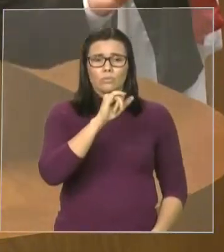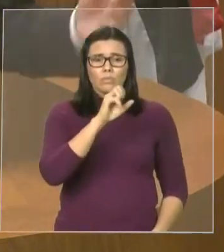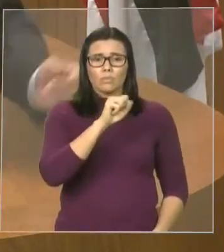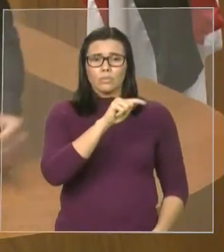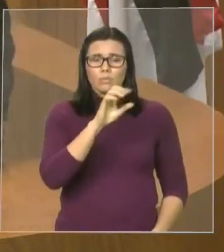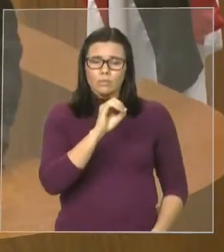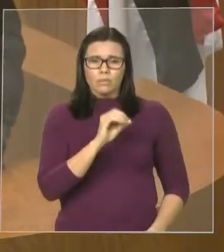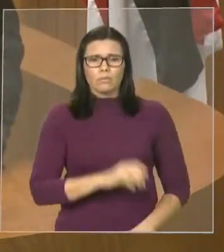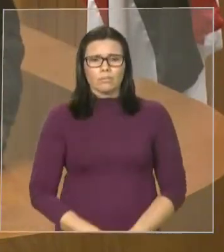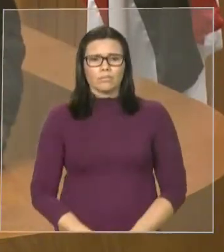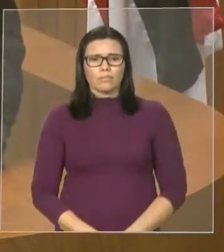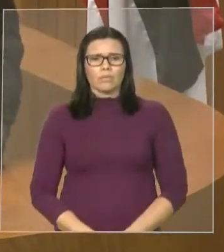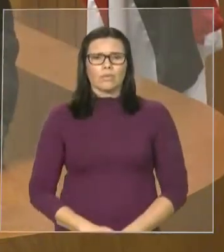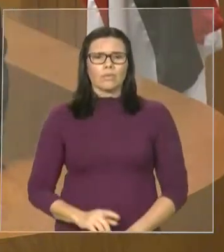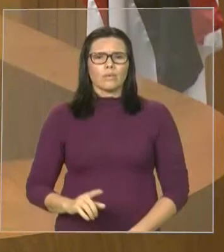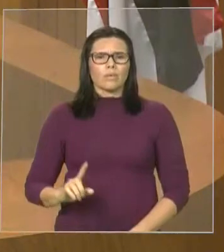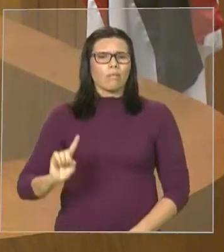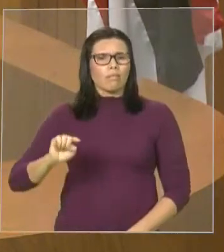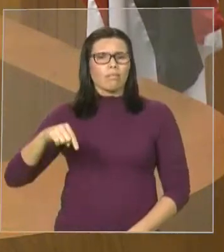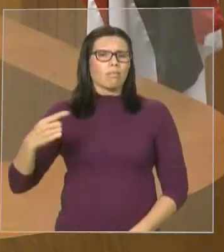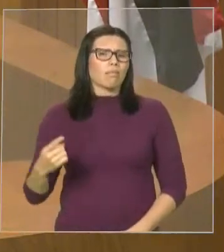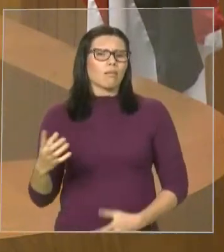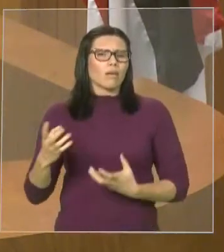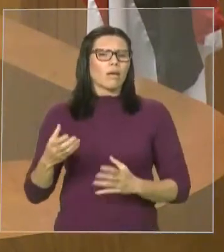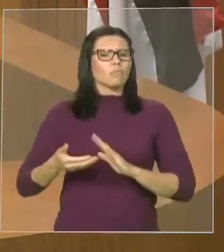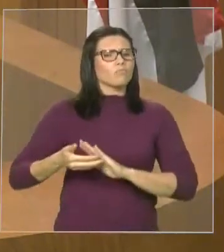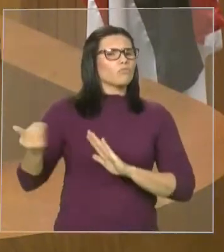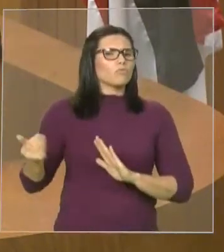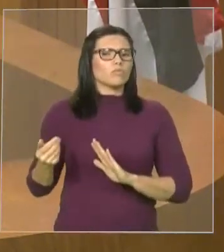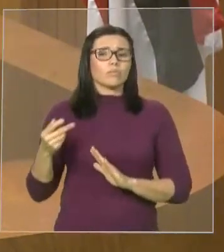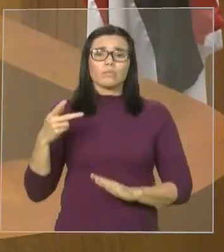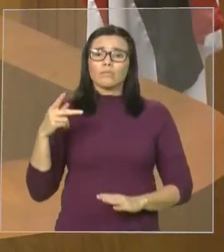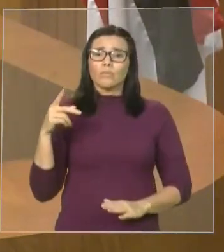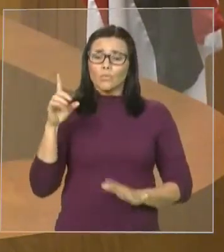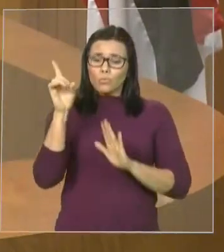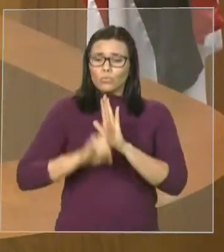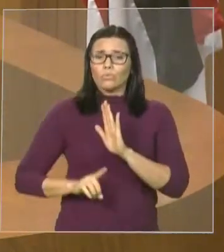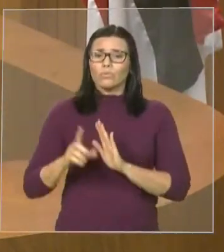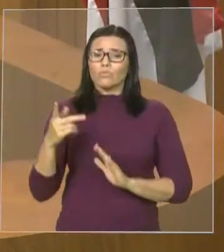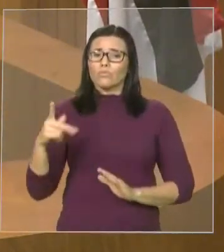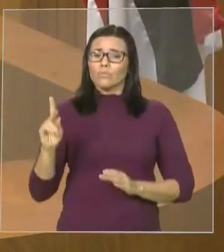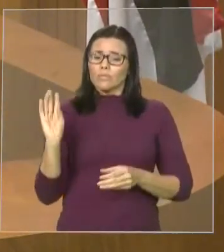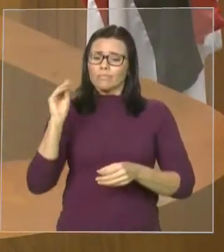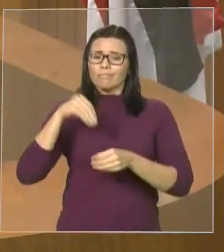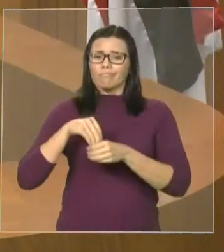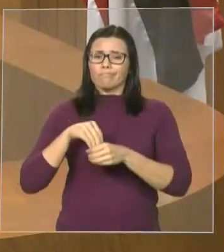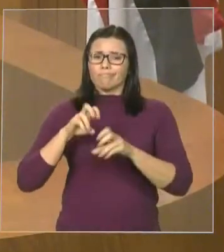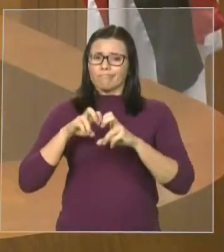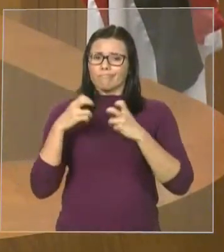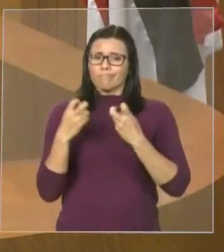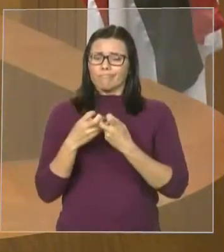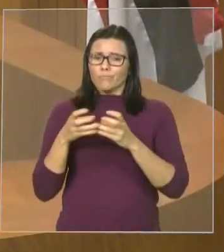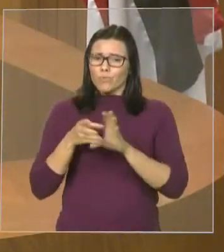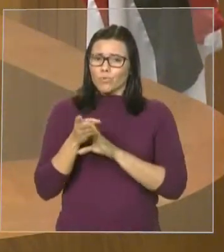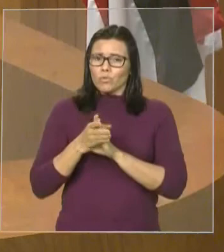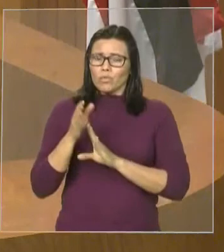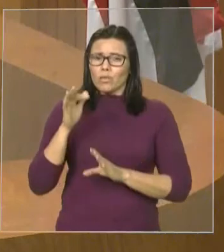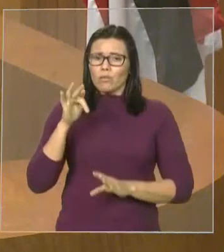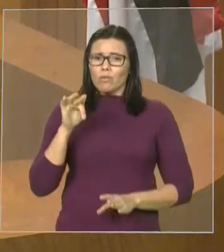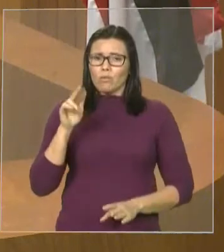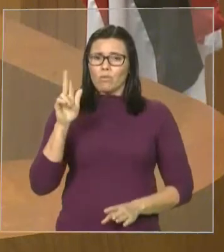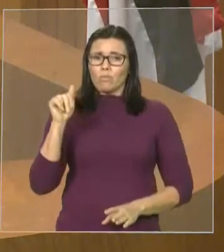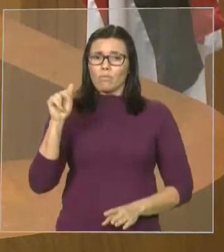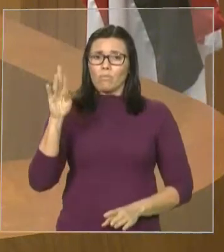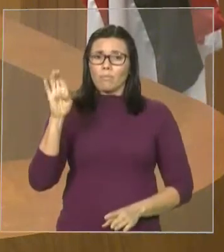que essa urgência? Você deve ter urgência na vida para garantir direitos, jamais para retirar